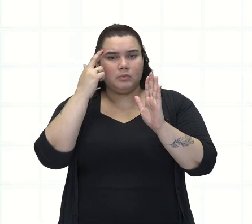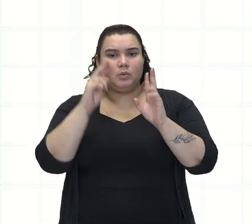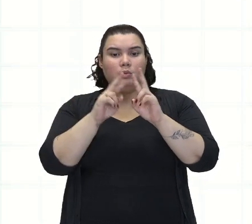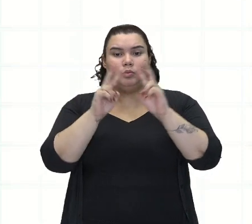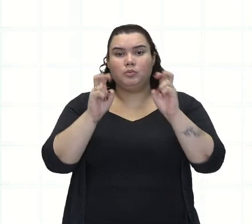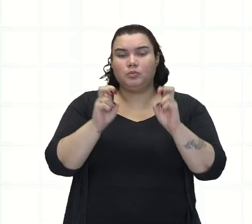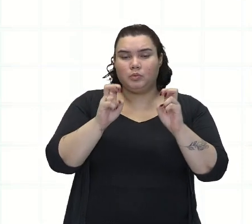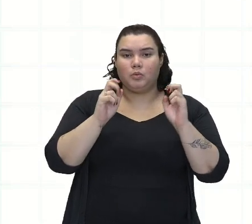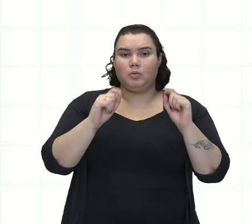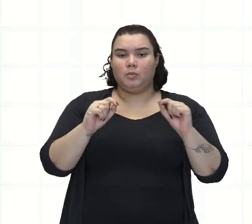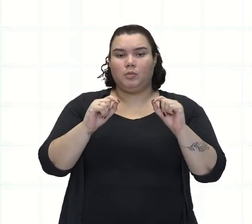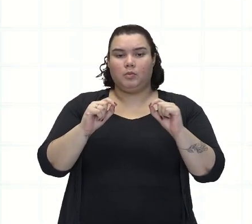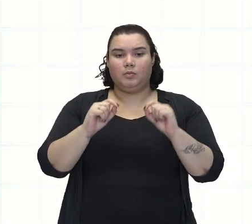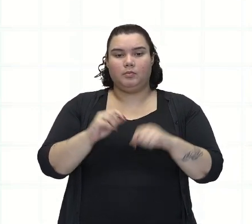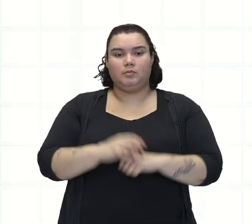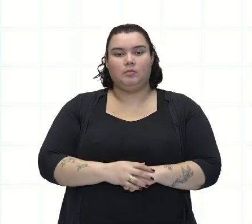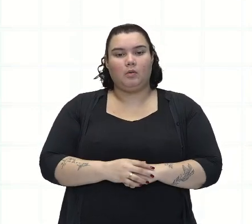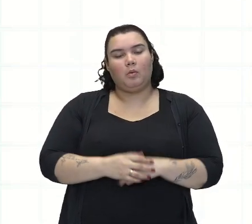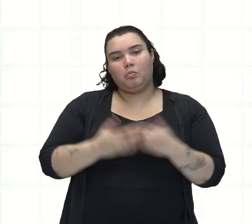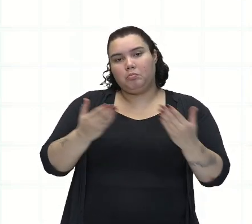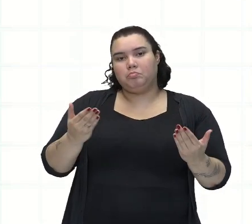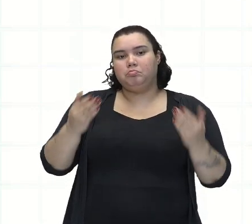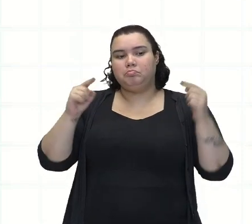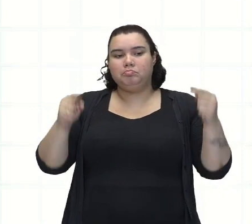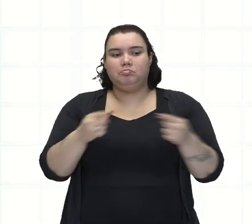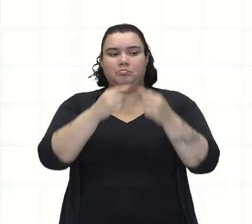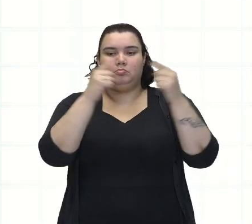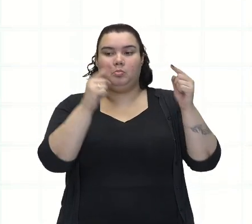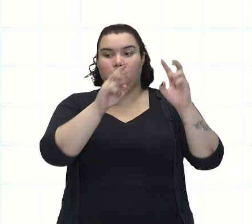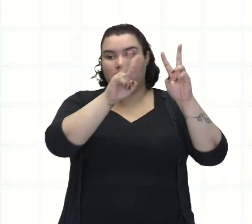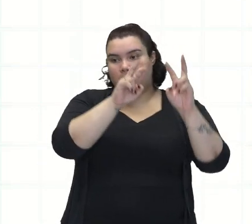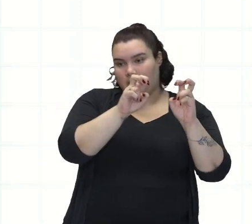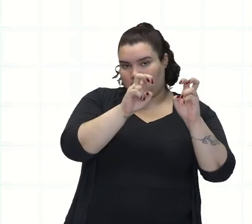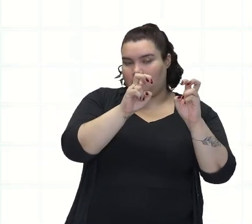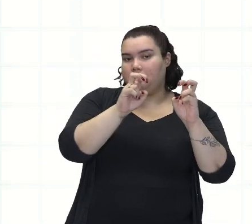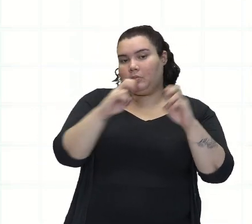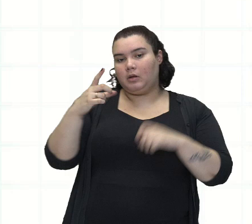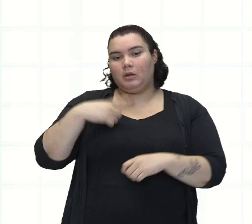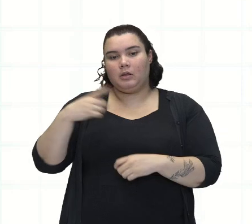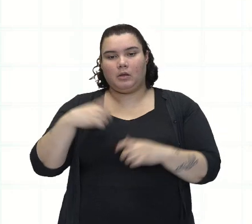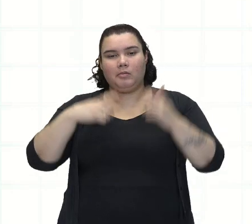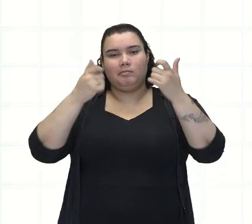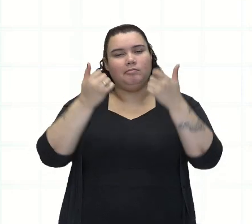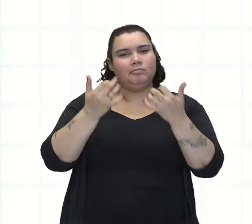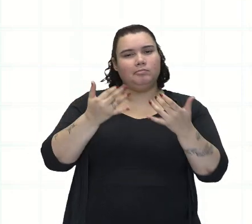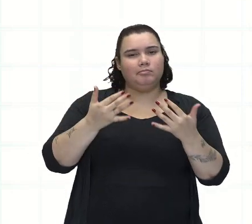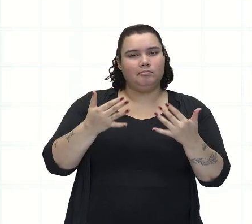reflexão importante sobre determinado tema, envolvendo